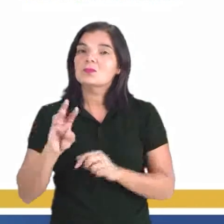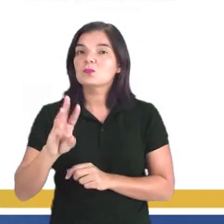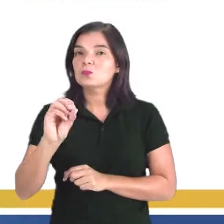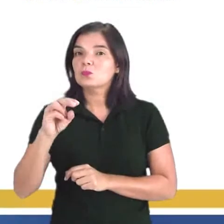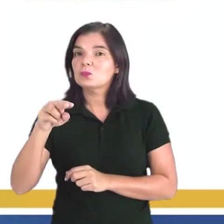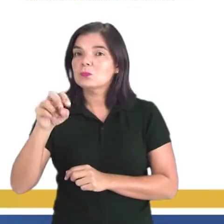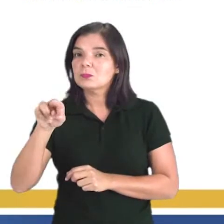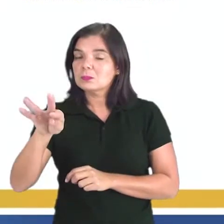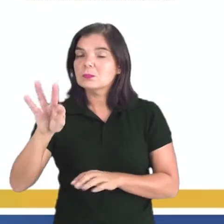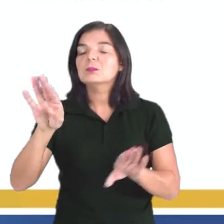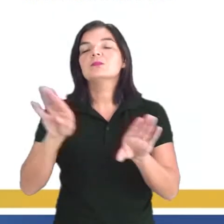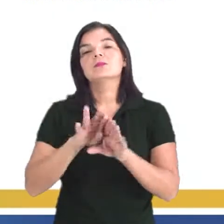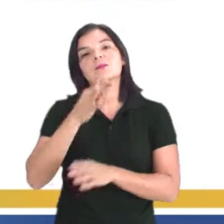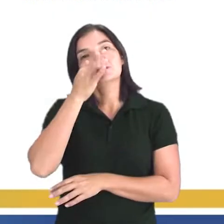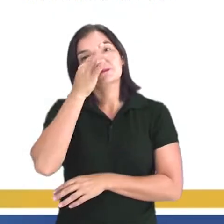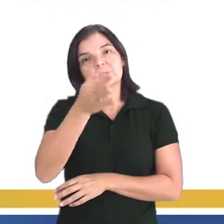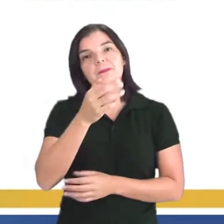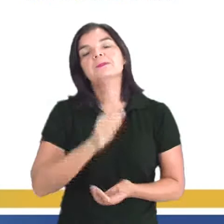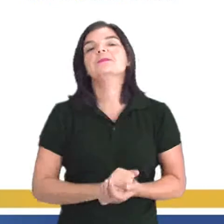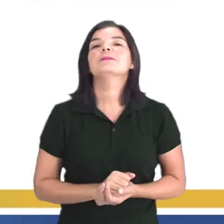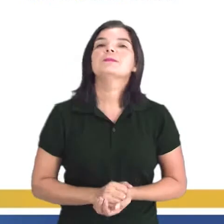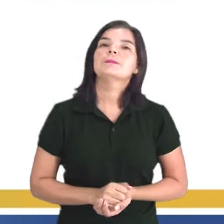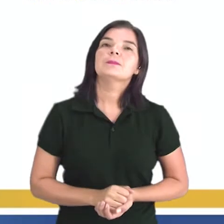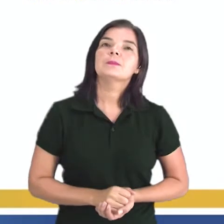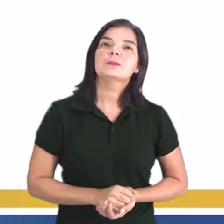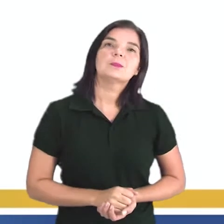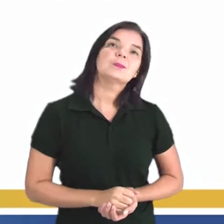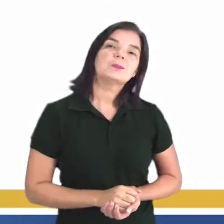que é o auxiliar negativo do futuro, ok?